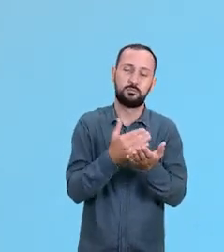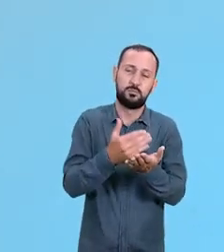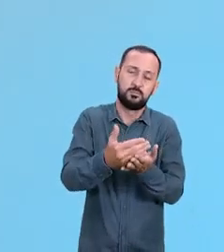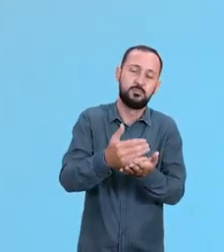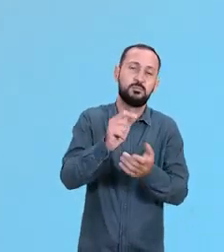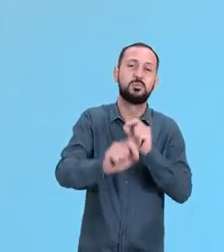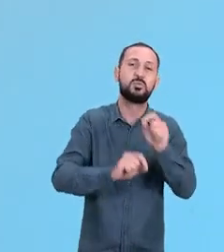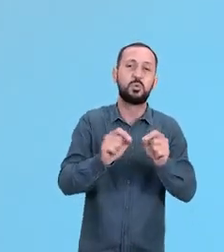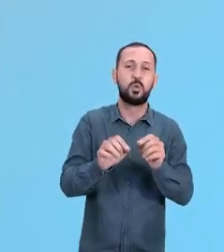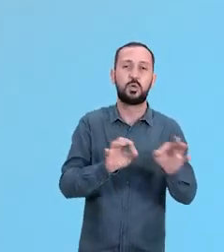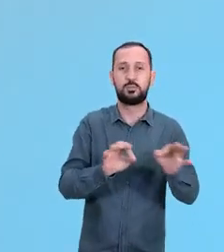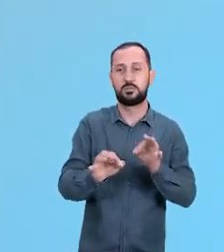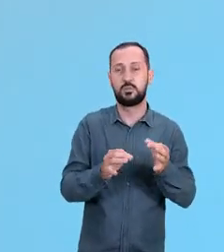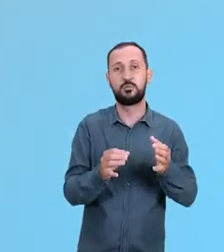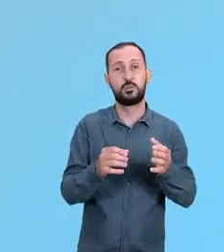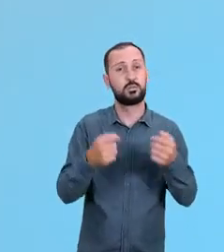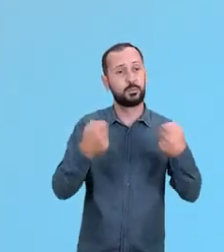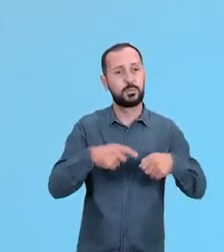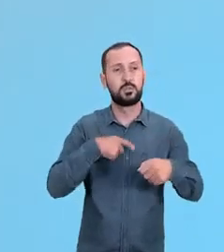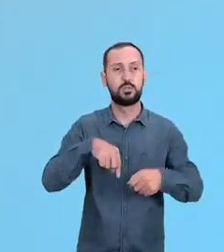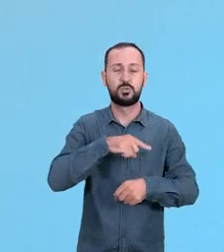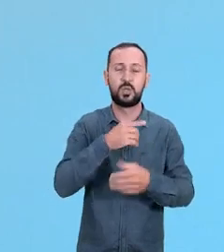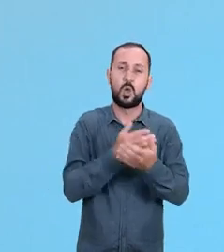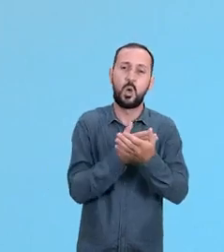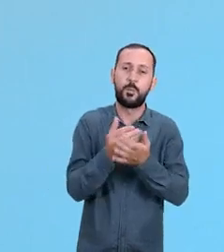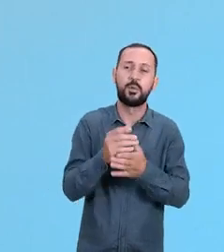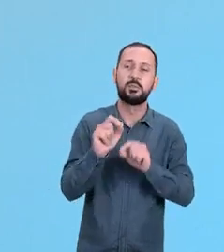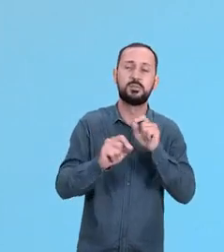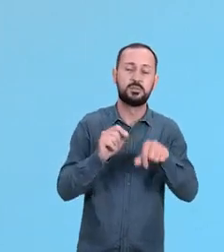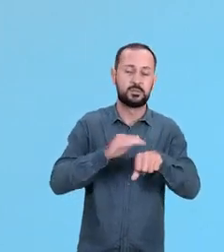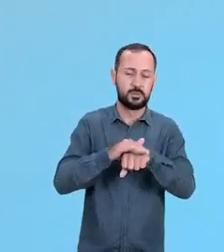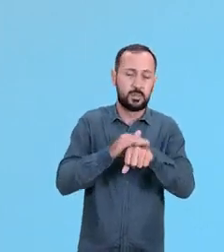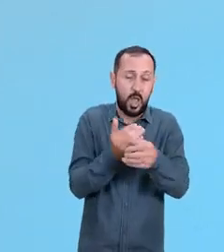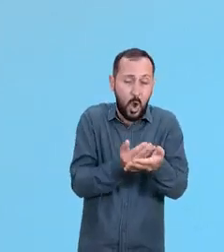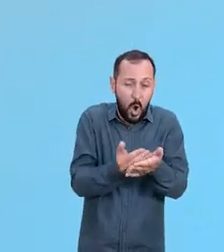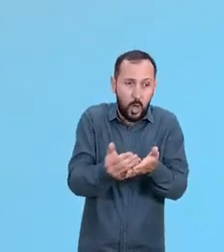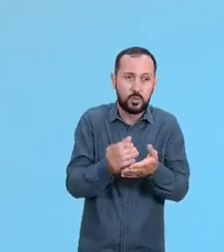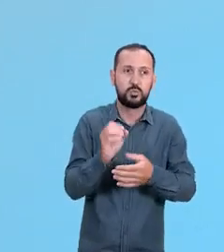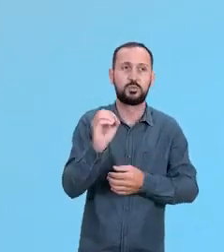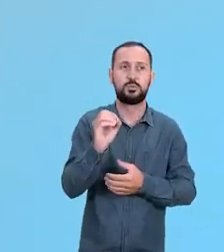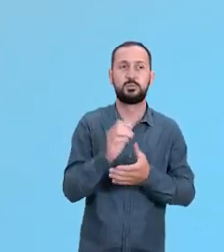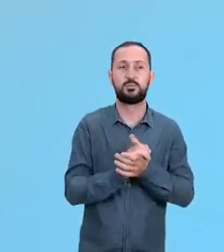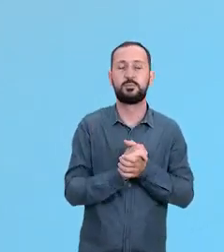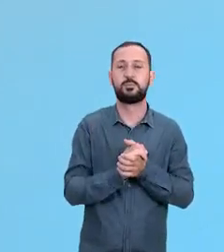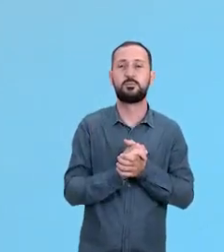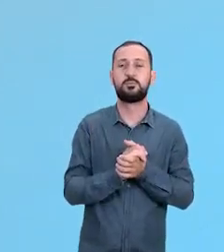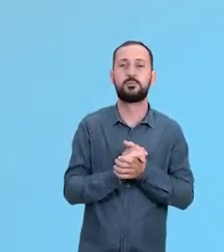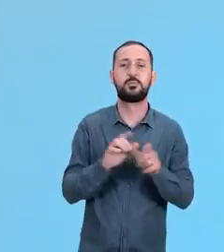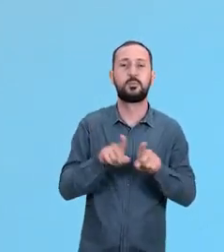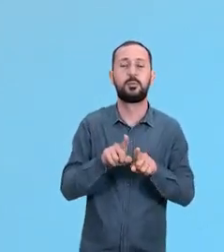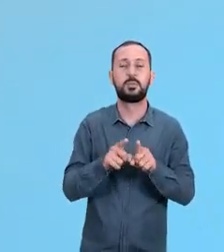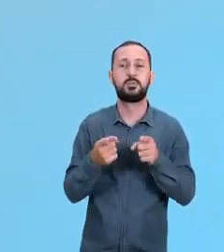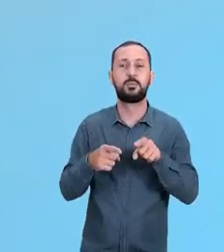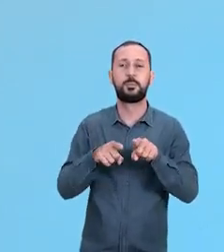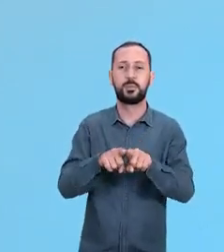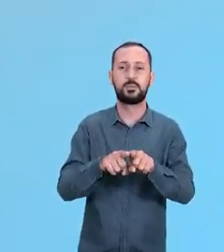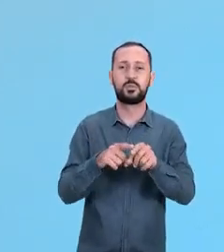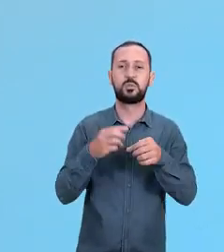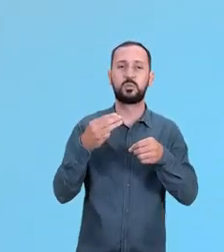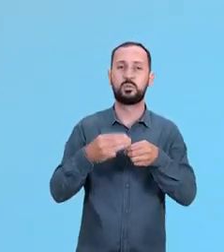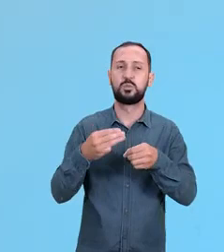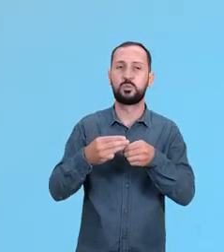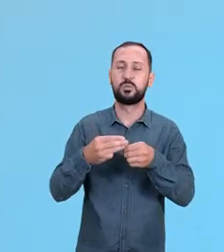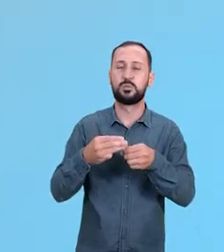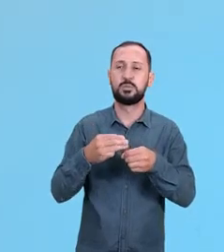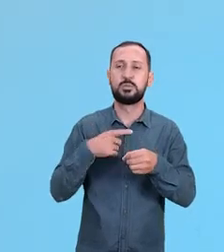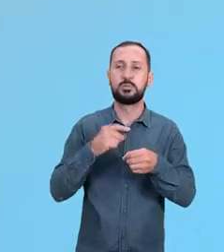e dessa construção. Então, nós estamos começando da etapa zero. Também ser parceiro dos municípios